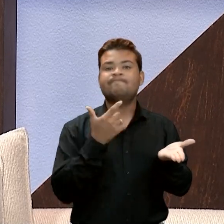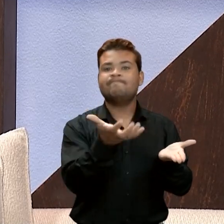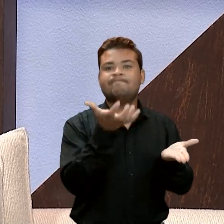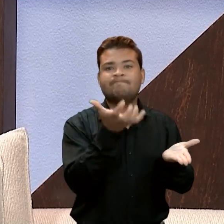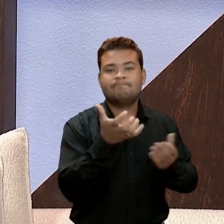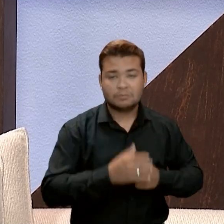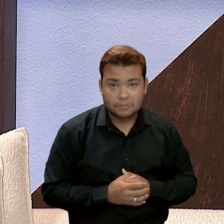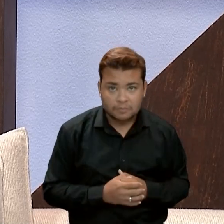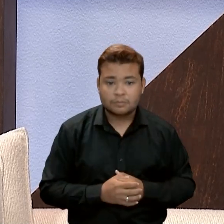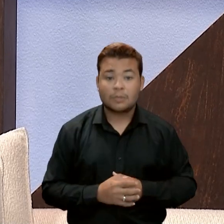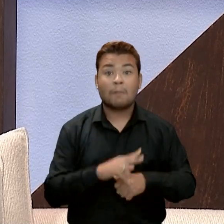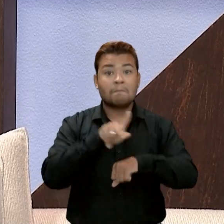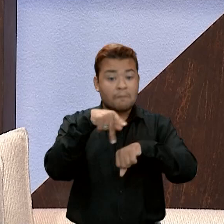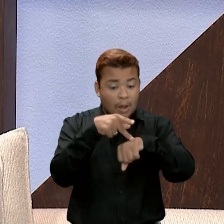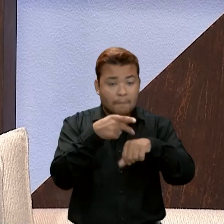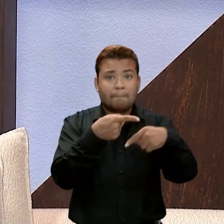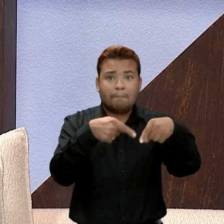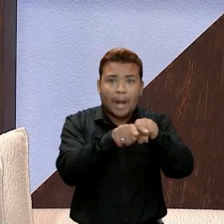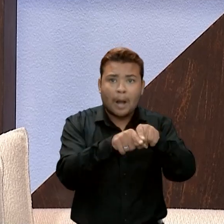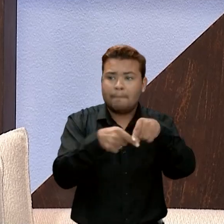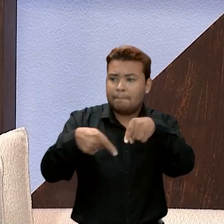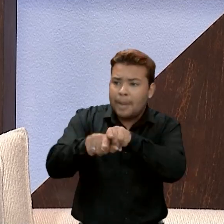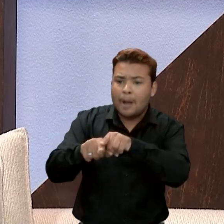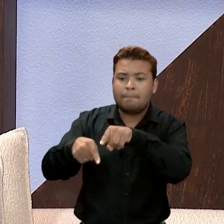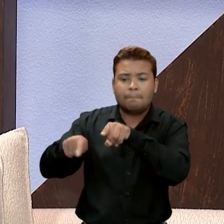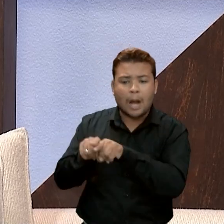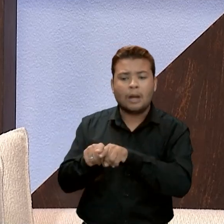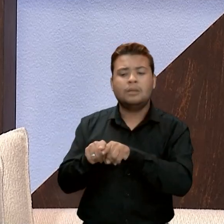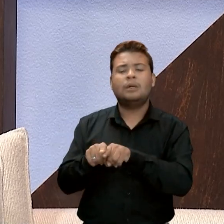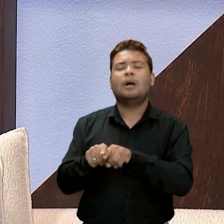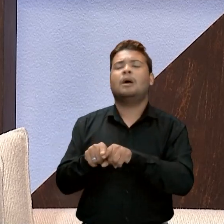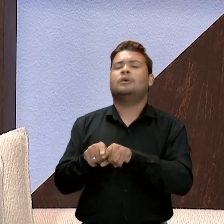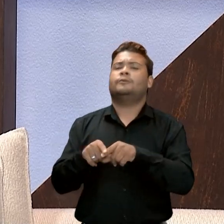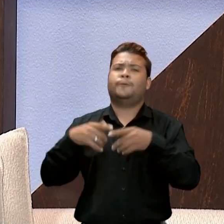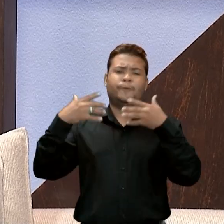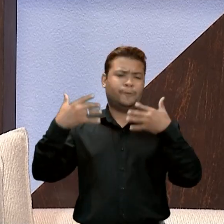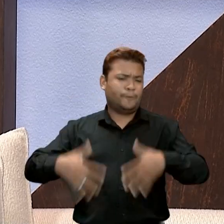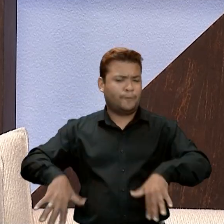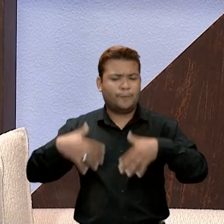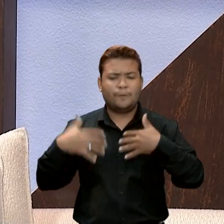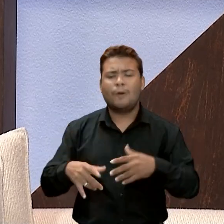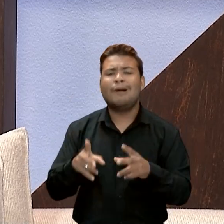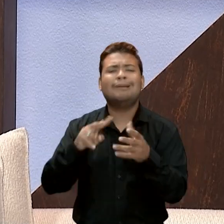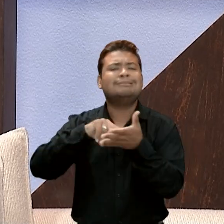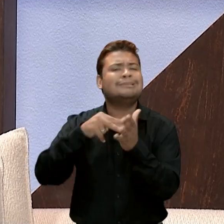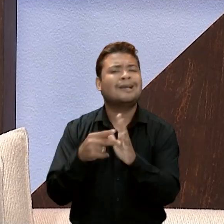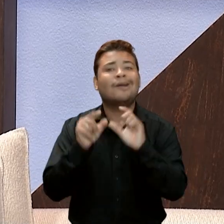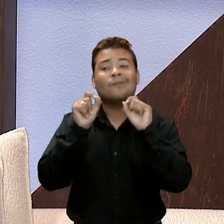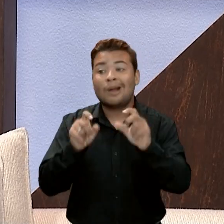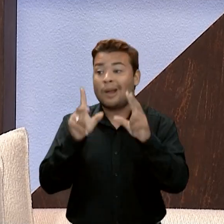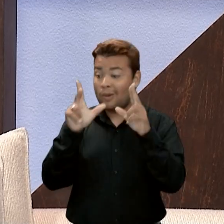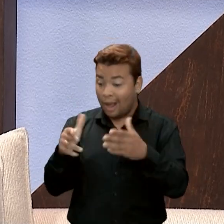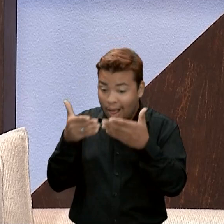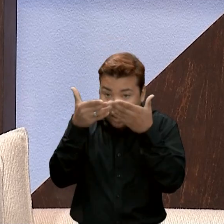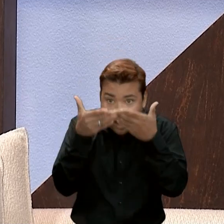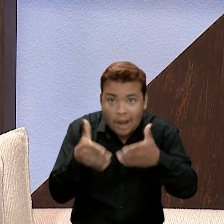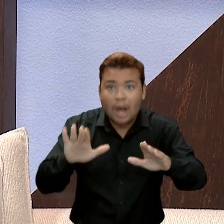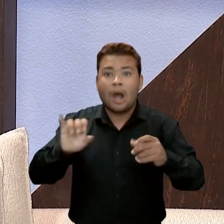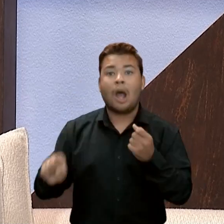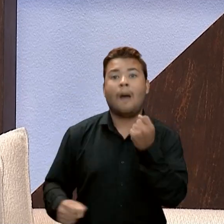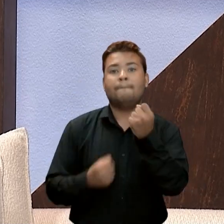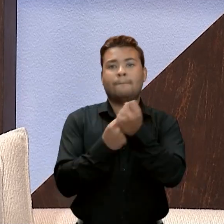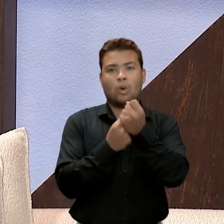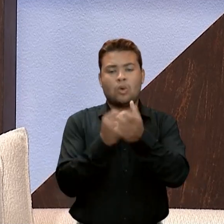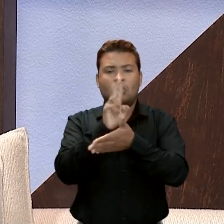A internacionalização ela é uma abertura necessária para o crescimento da